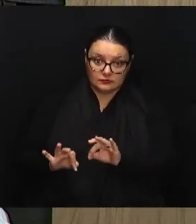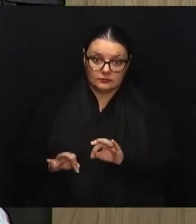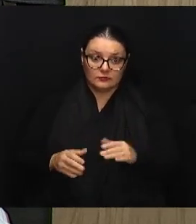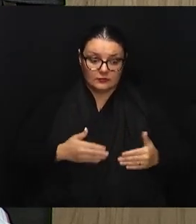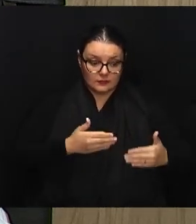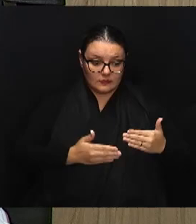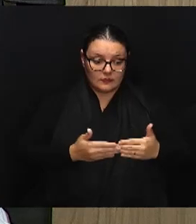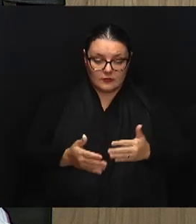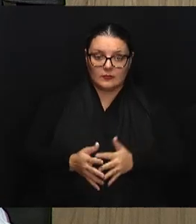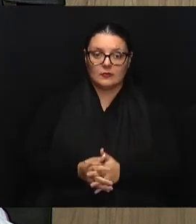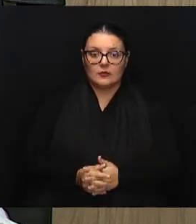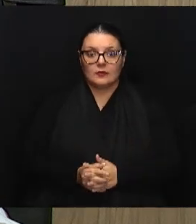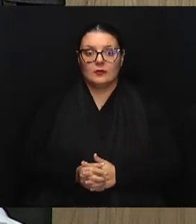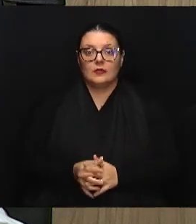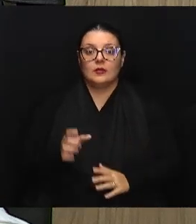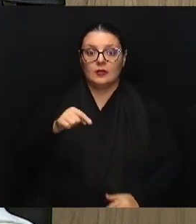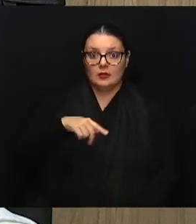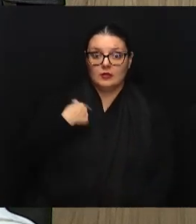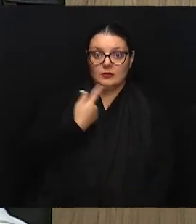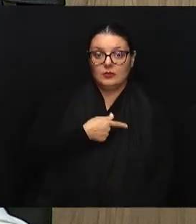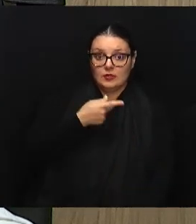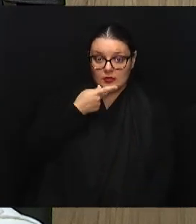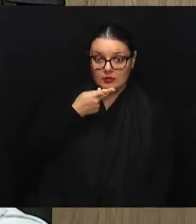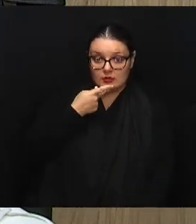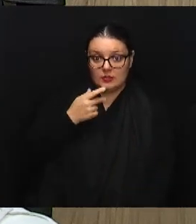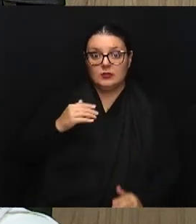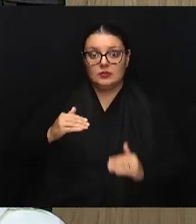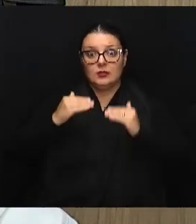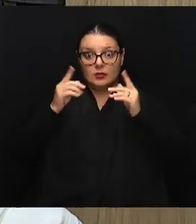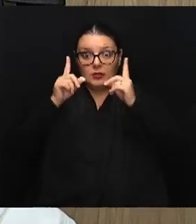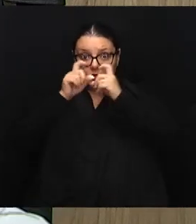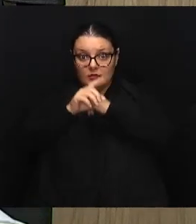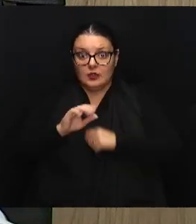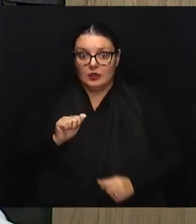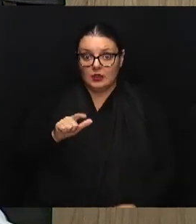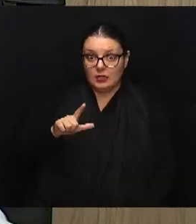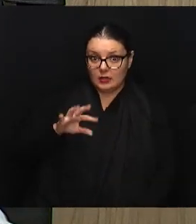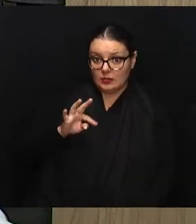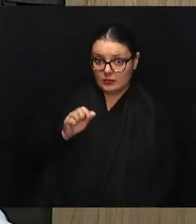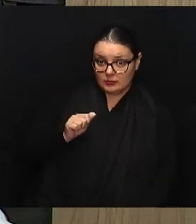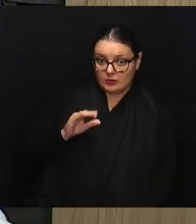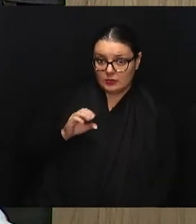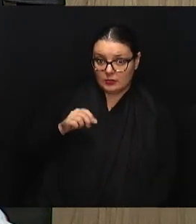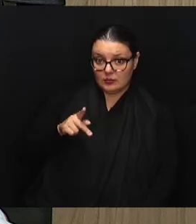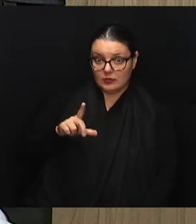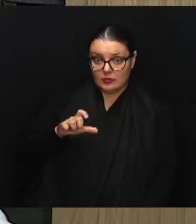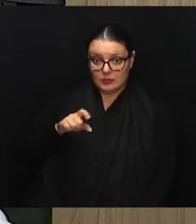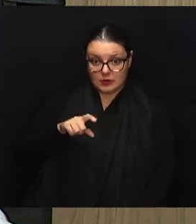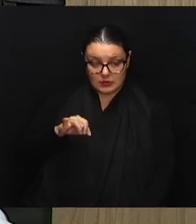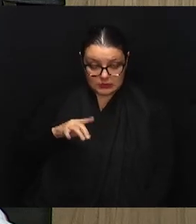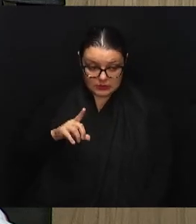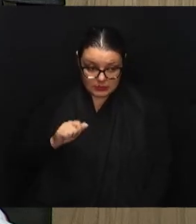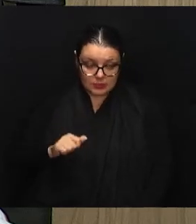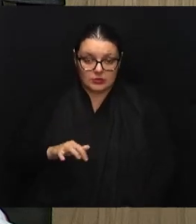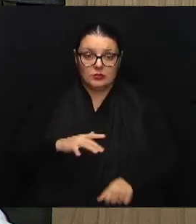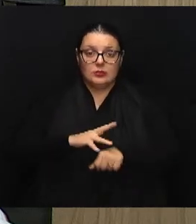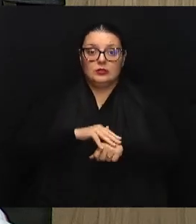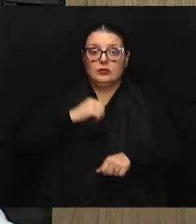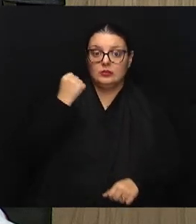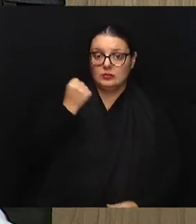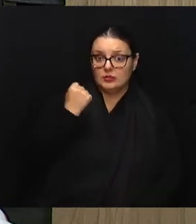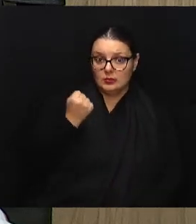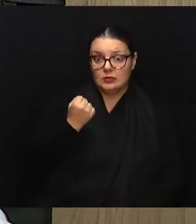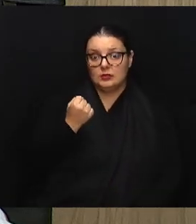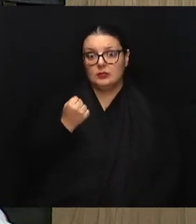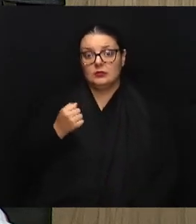deste processo. Aqui nós falamos de um serviço de alta complexidade. Então, são doenças graves, é um paciente